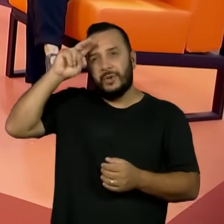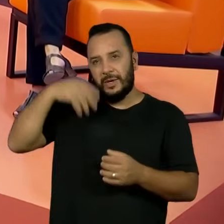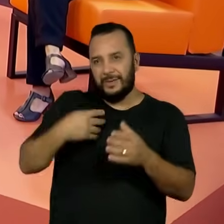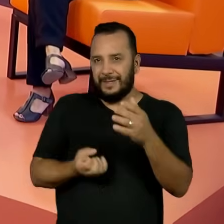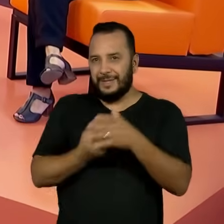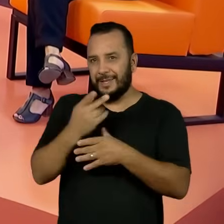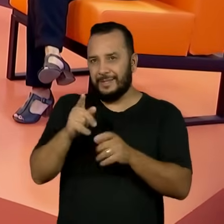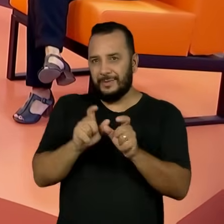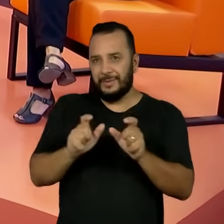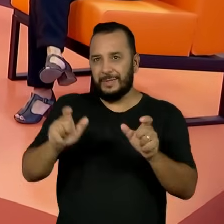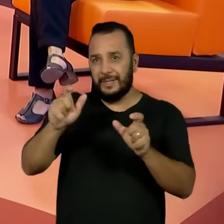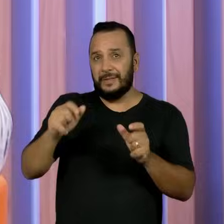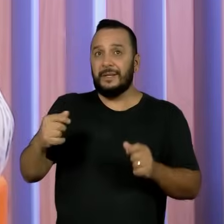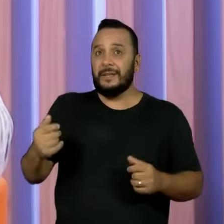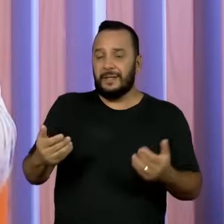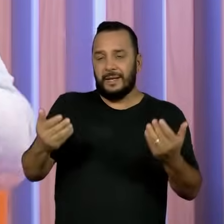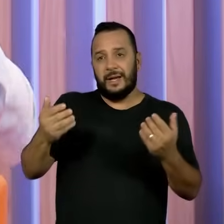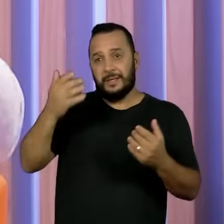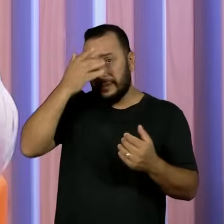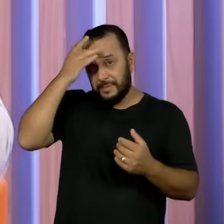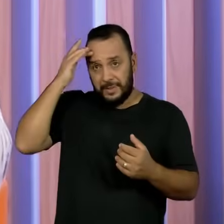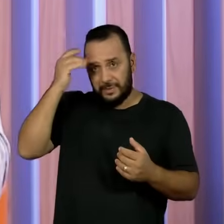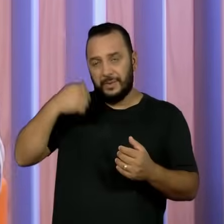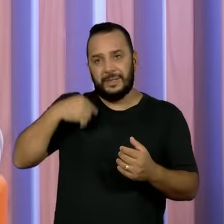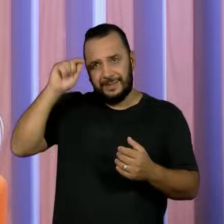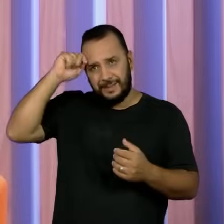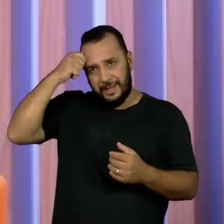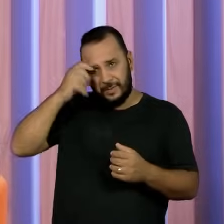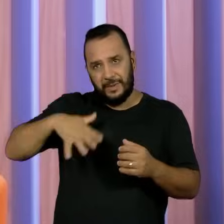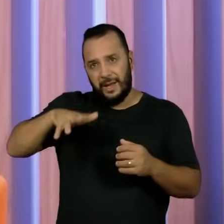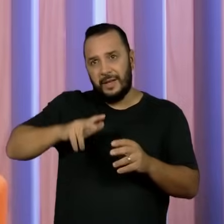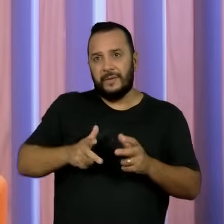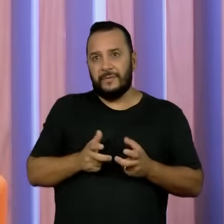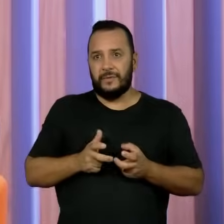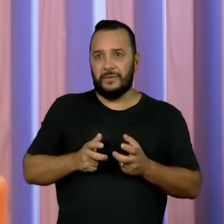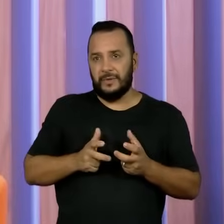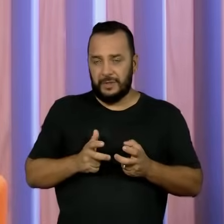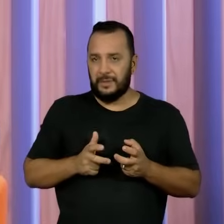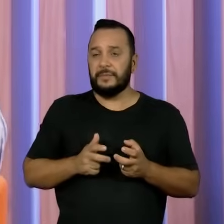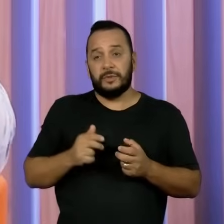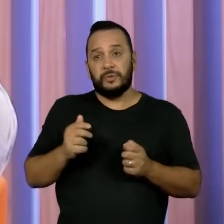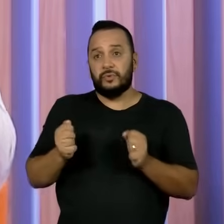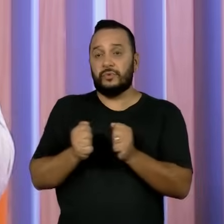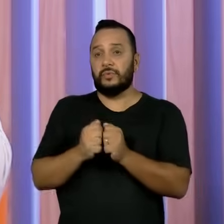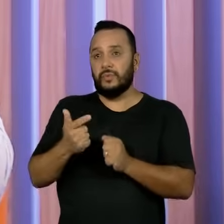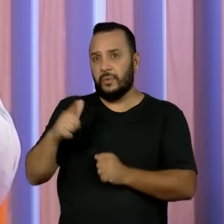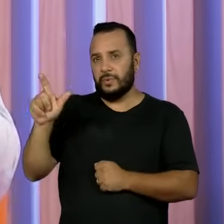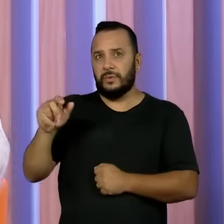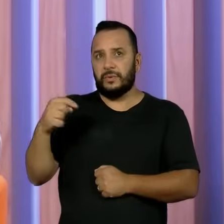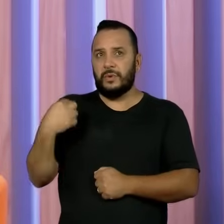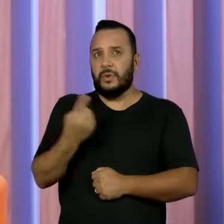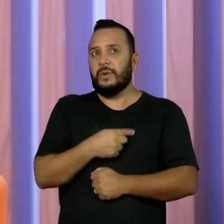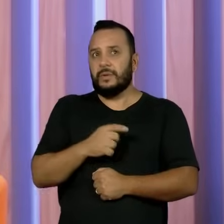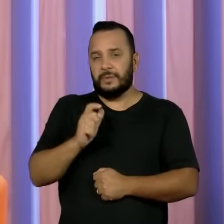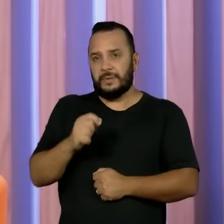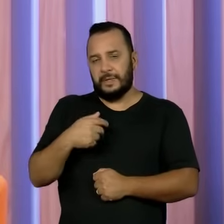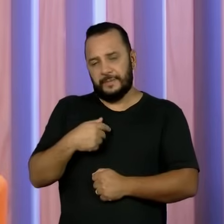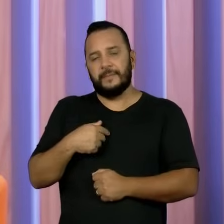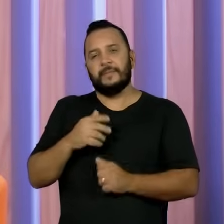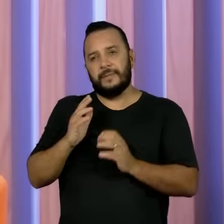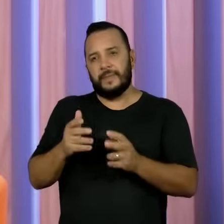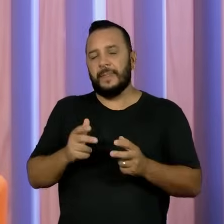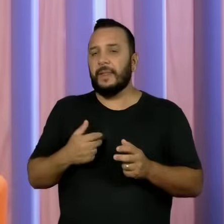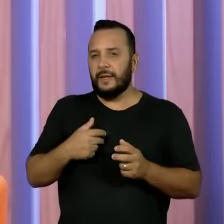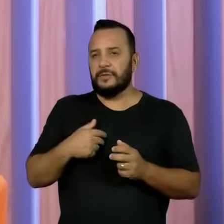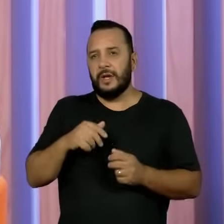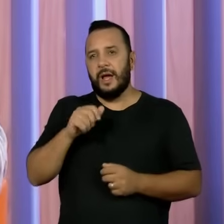me considero das pessoas que, junto com outros, formaram esse nome, usamos o termo afrocentrismo, né,